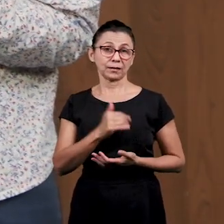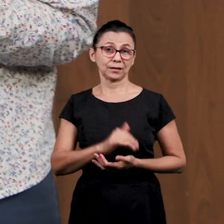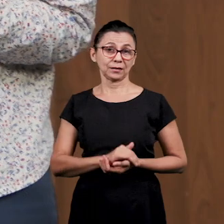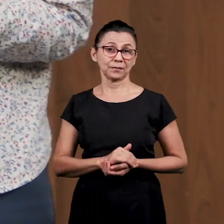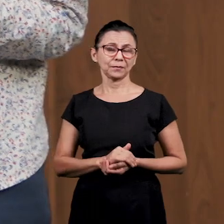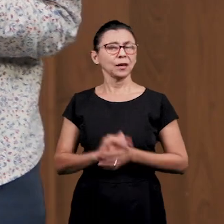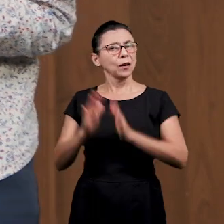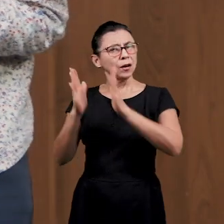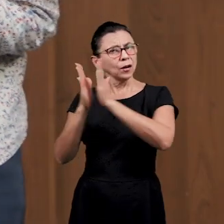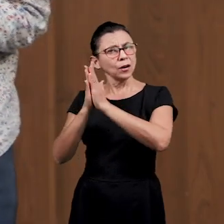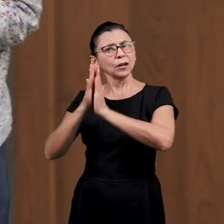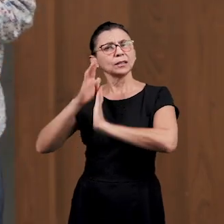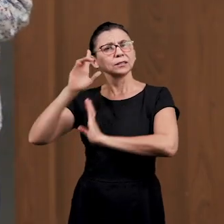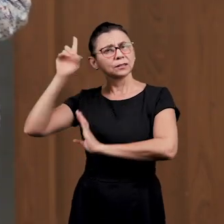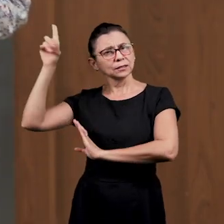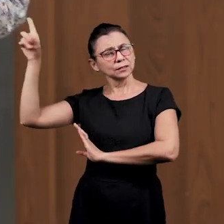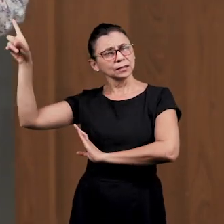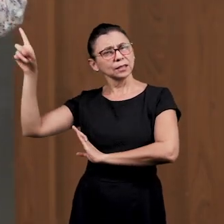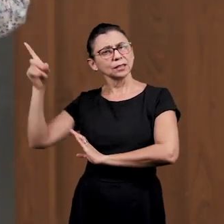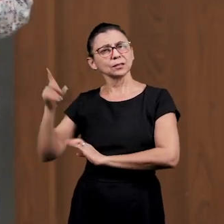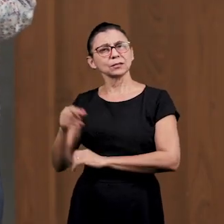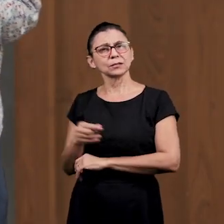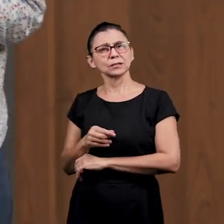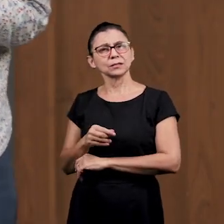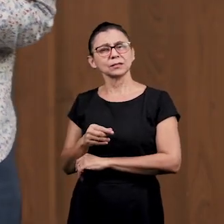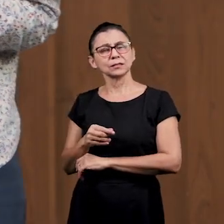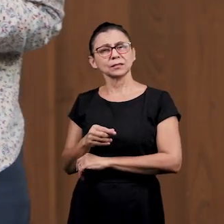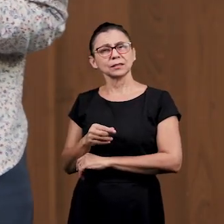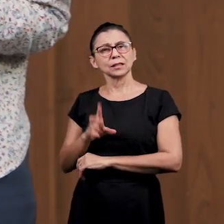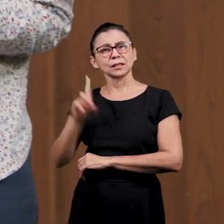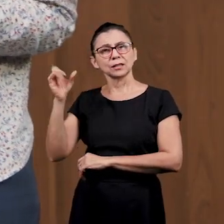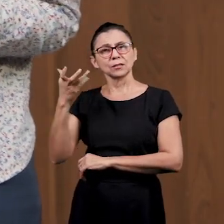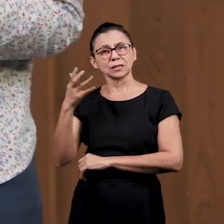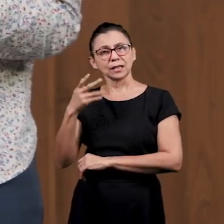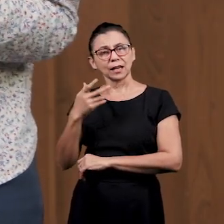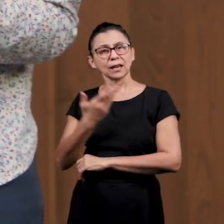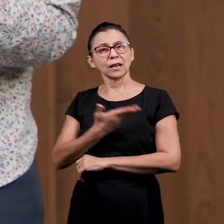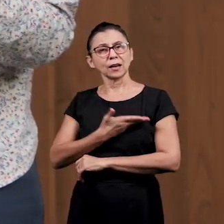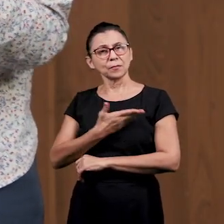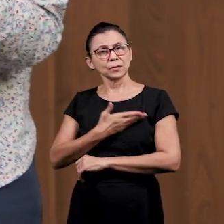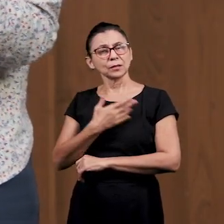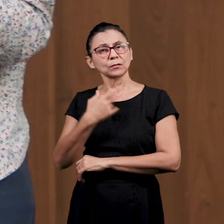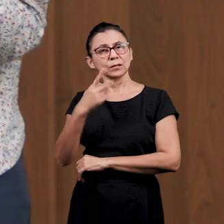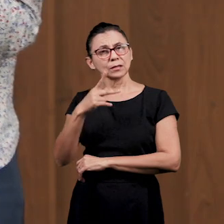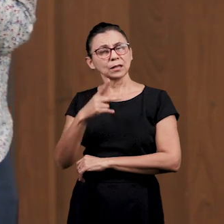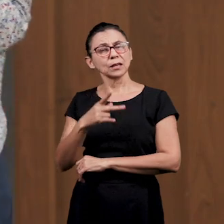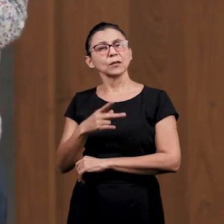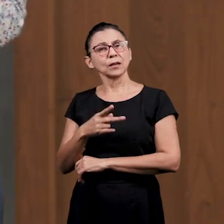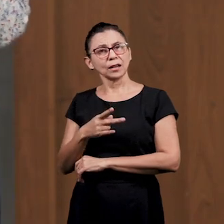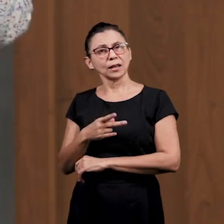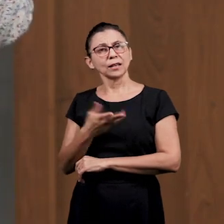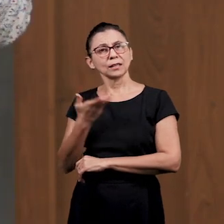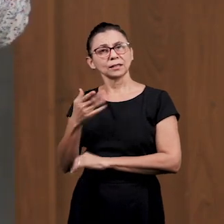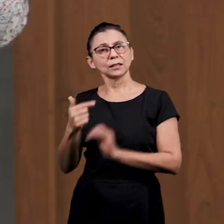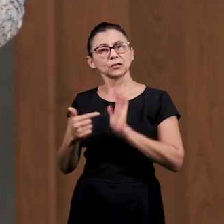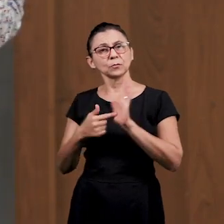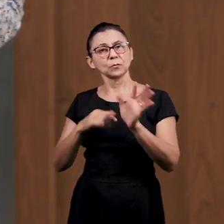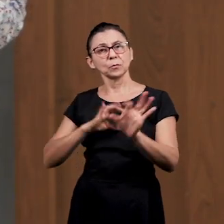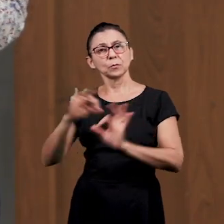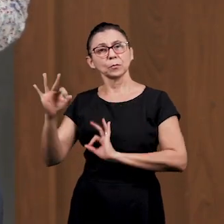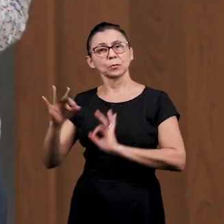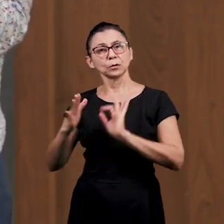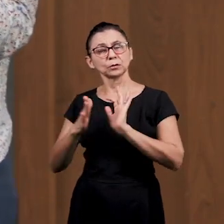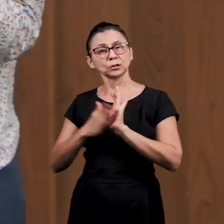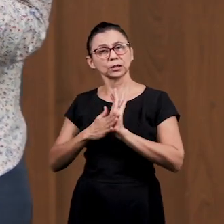coração? Busque o Senhor. O Senhor quer ser seu amigo. Ele quer revelar para você um